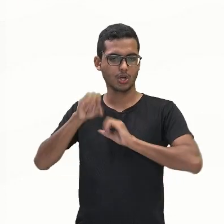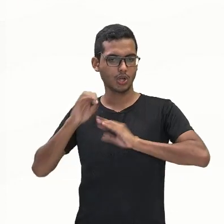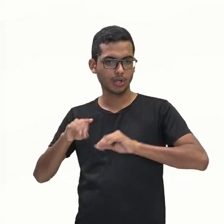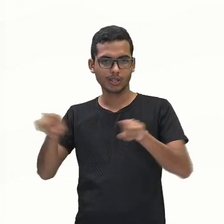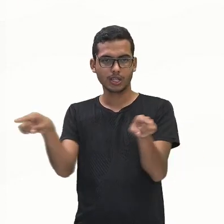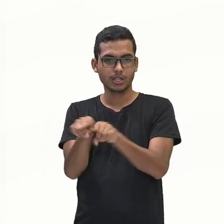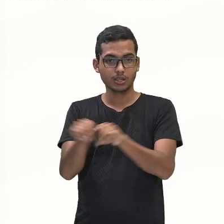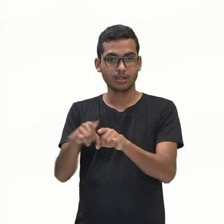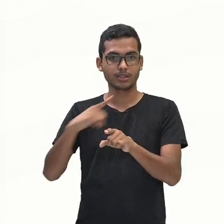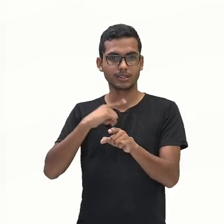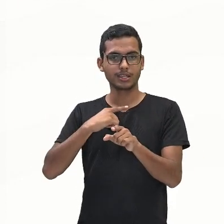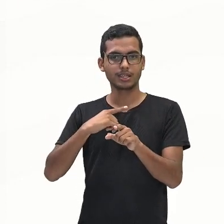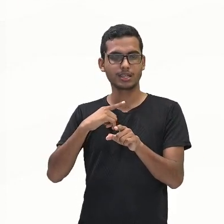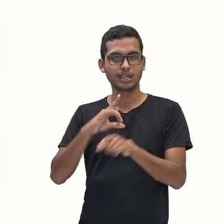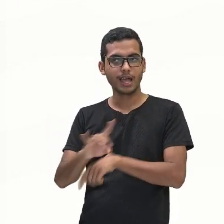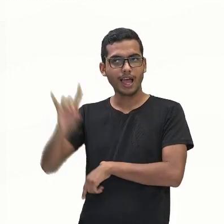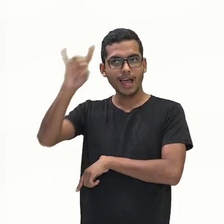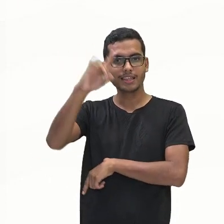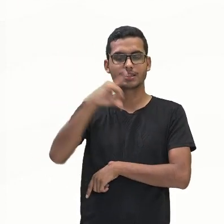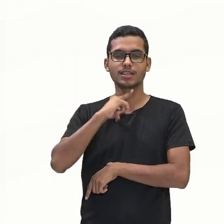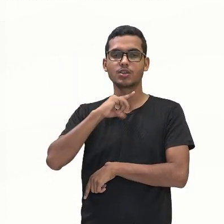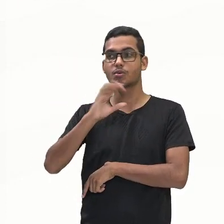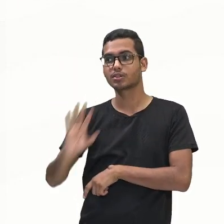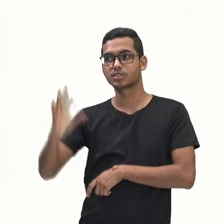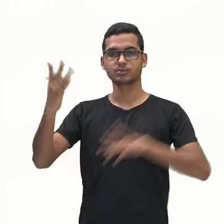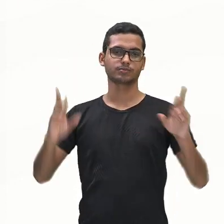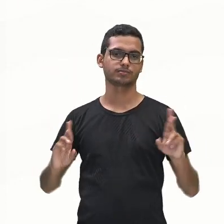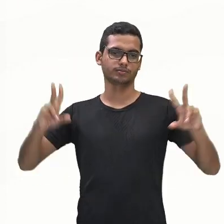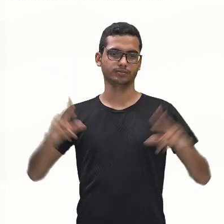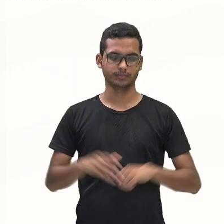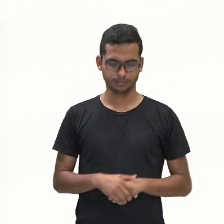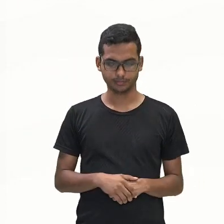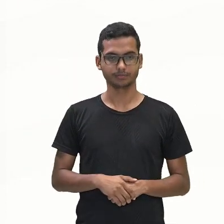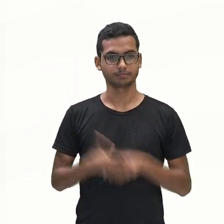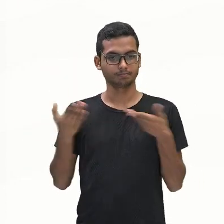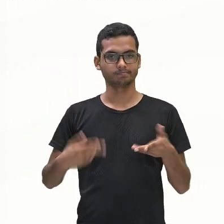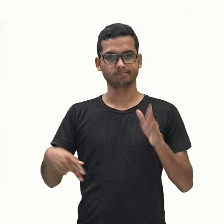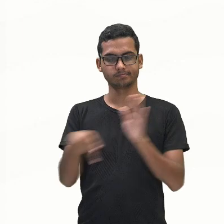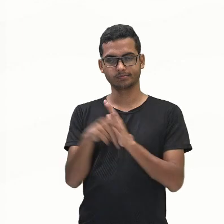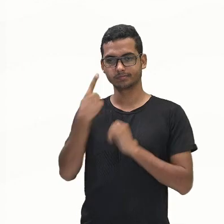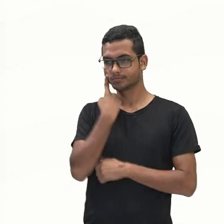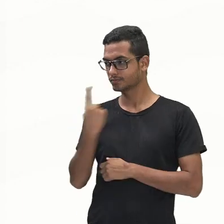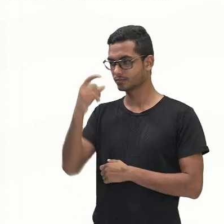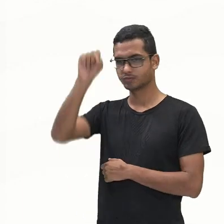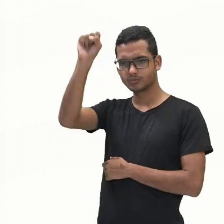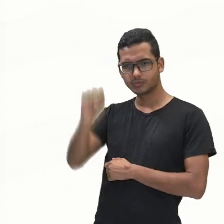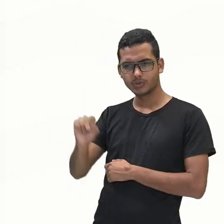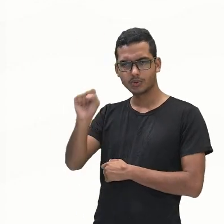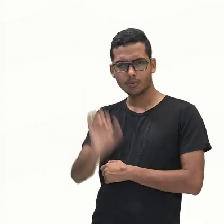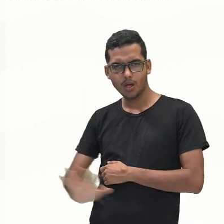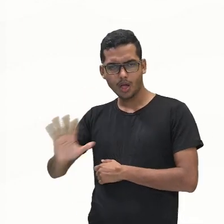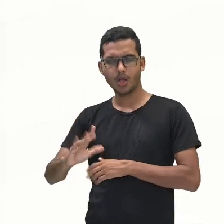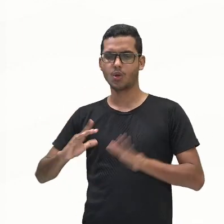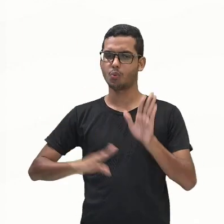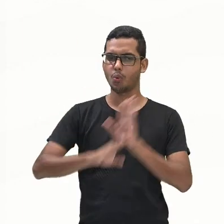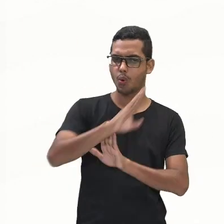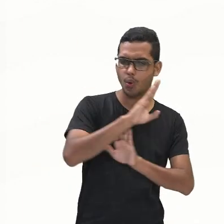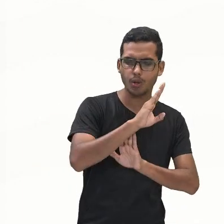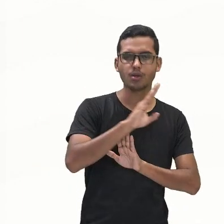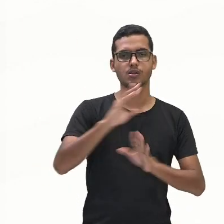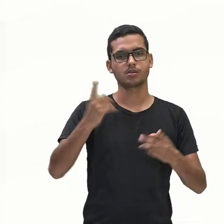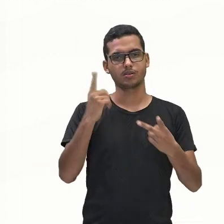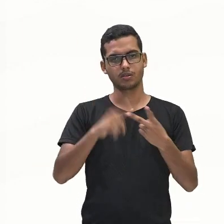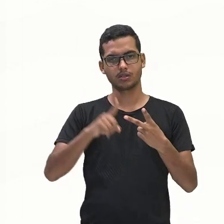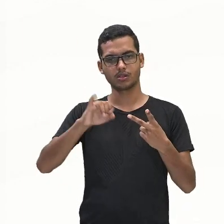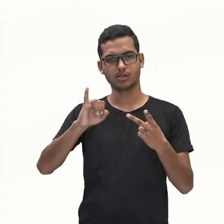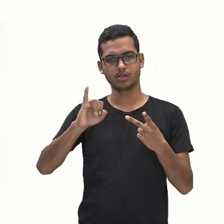os índices elevados, né, a gente encontra aqui na região sul, e os índices ou